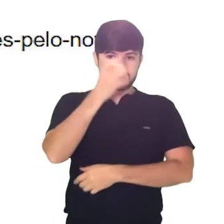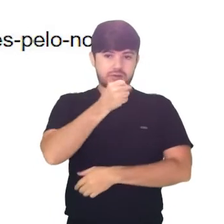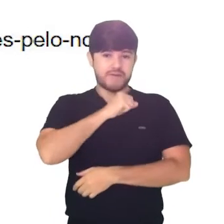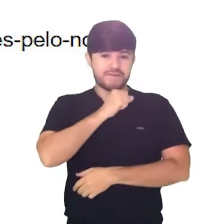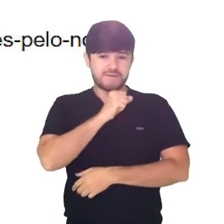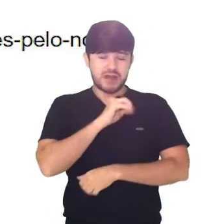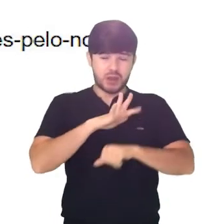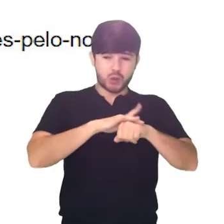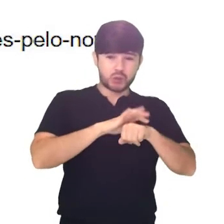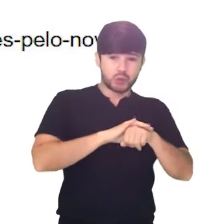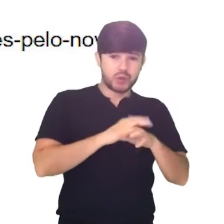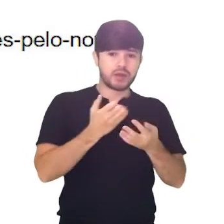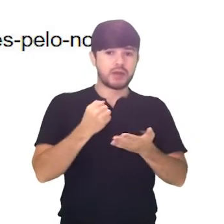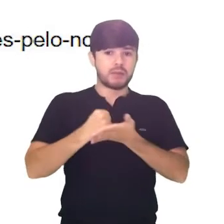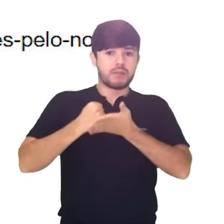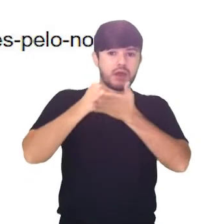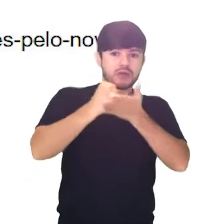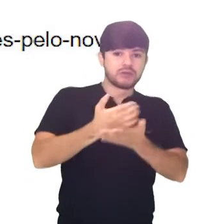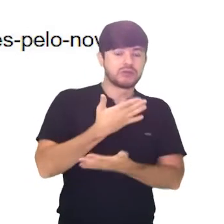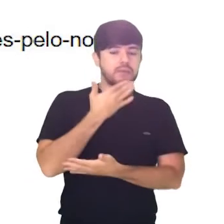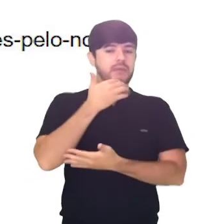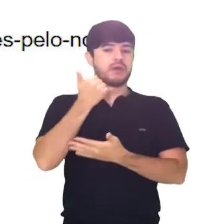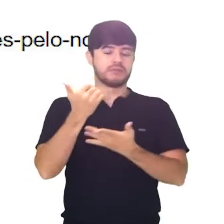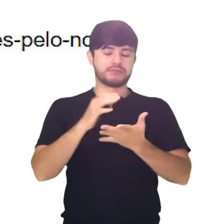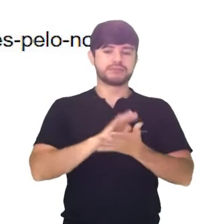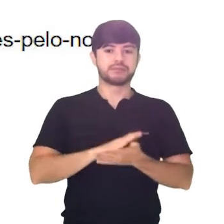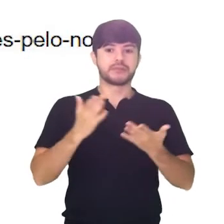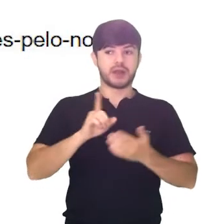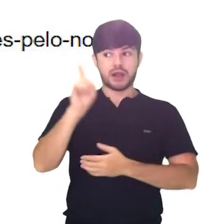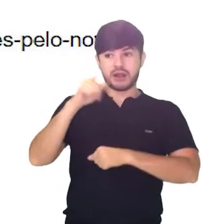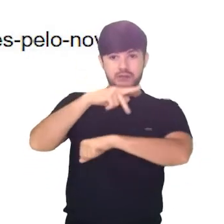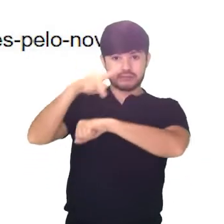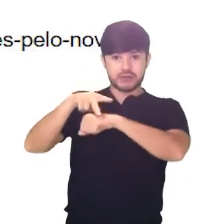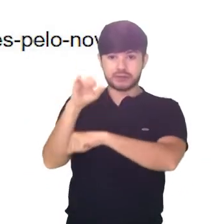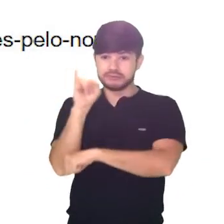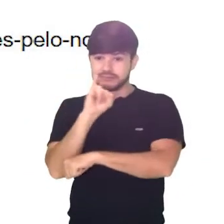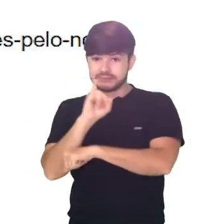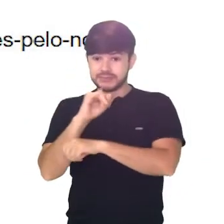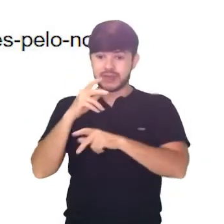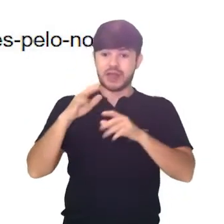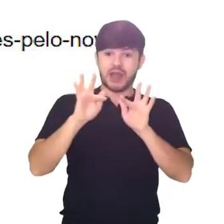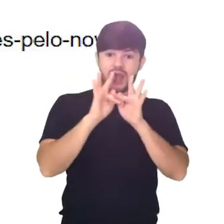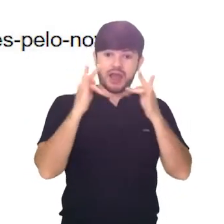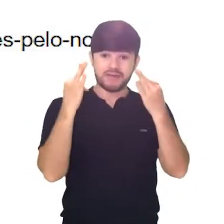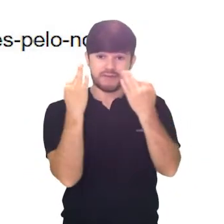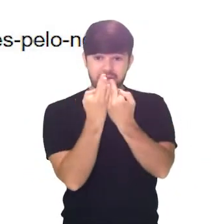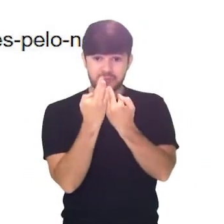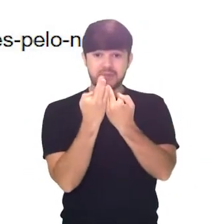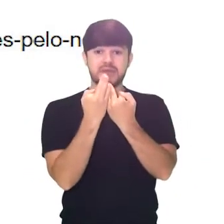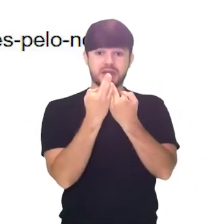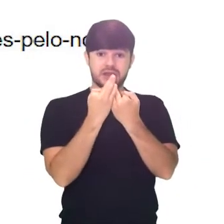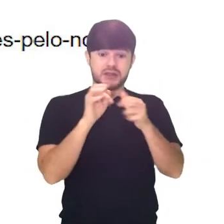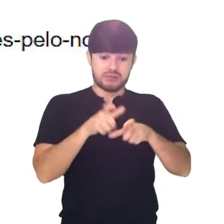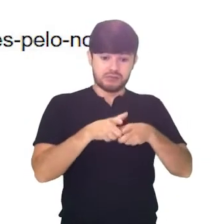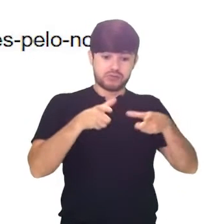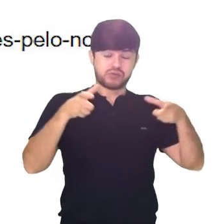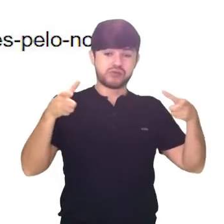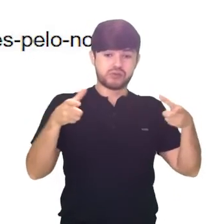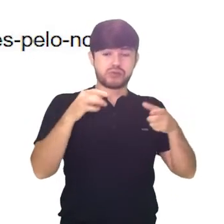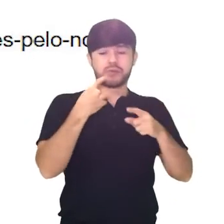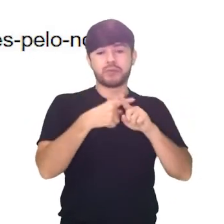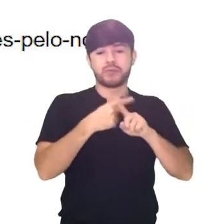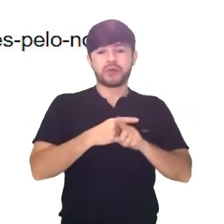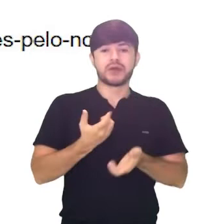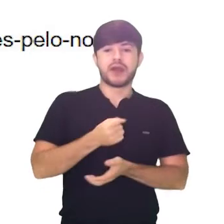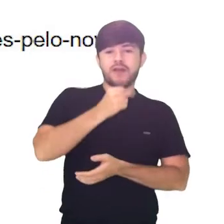as quais pode facilmente ser fatal. Na Itália, a família numerosa é um dos pilares da sociedade, em que os